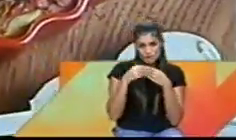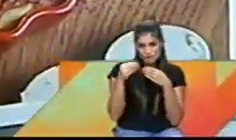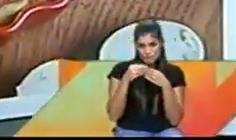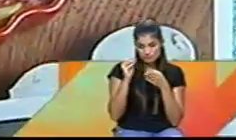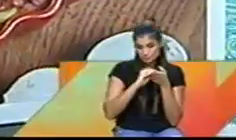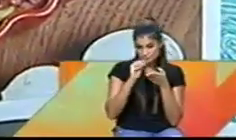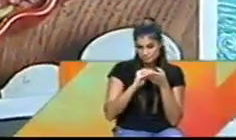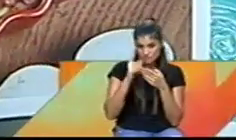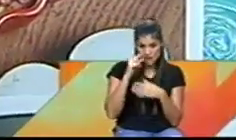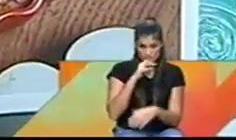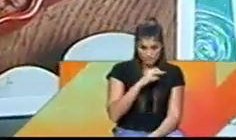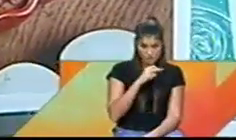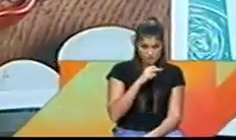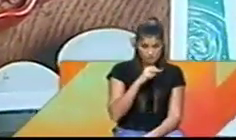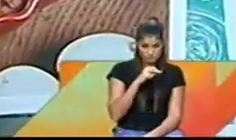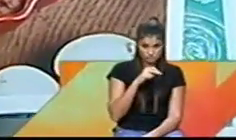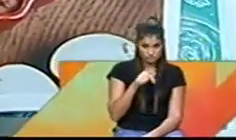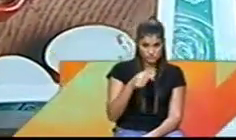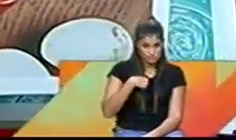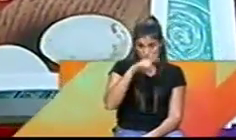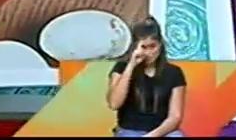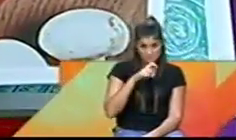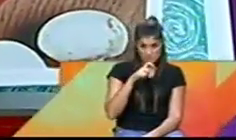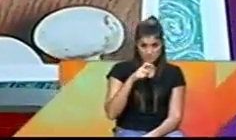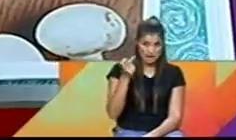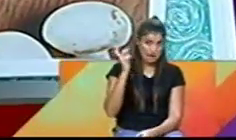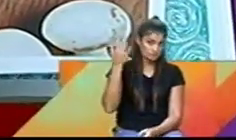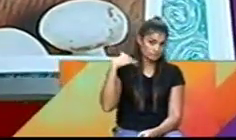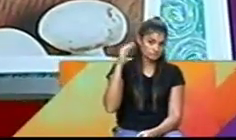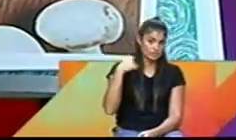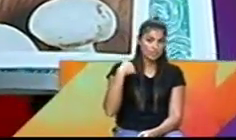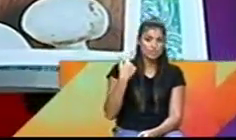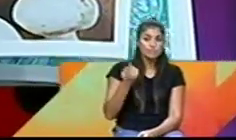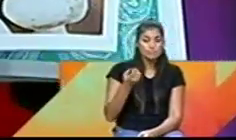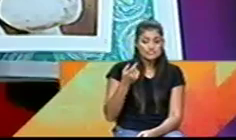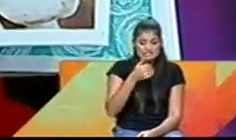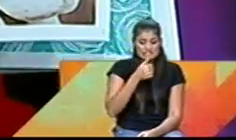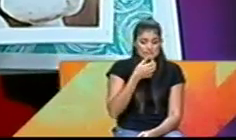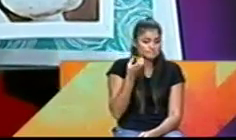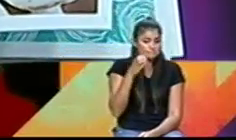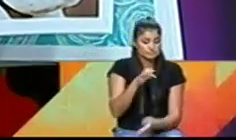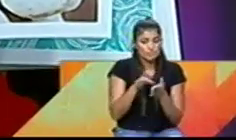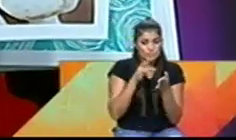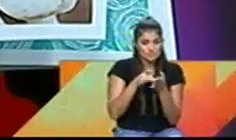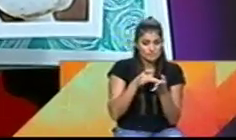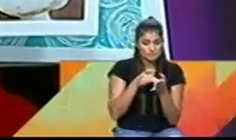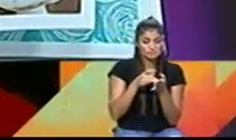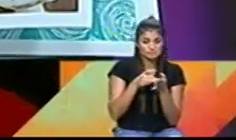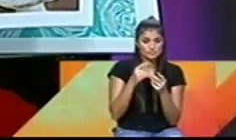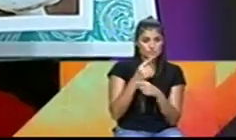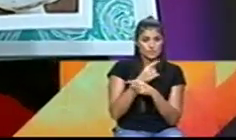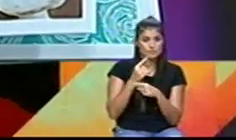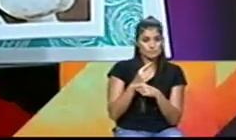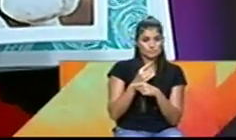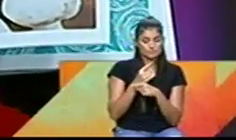avó. Era uma receita que eu já não me lembrava de fazer há muitos anos e depois resolvi introduzi-la no livro porque acho que... Ou incluí-la no livro porque acho que